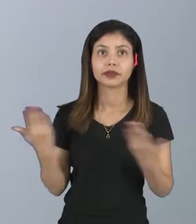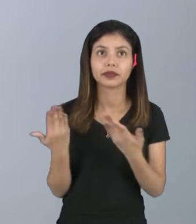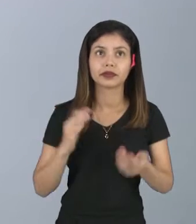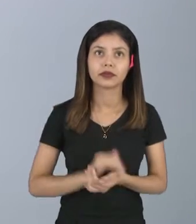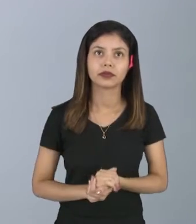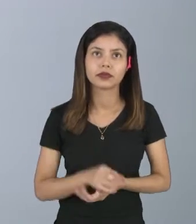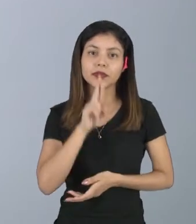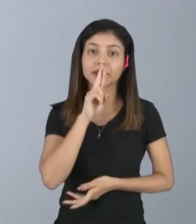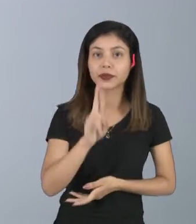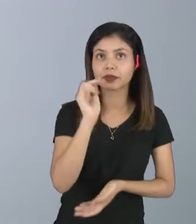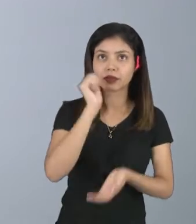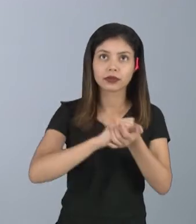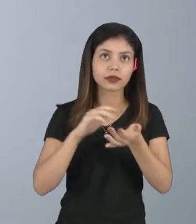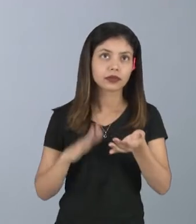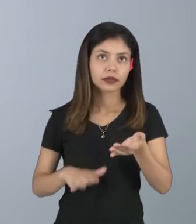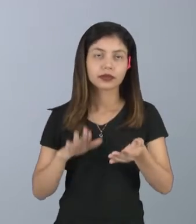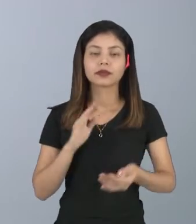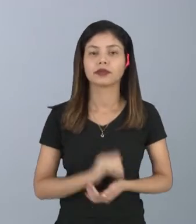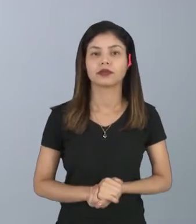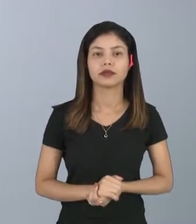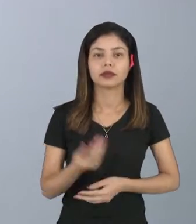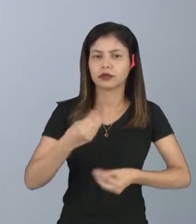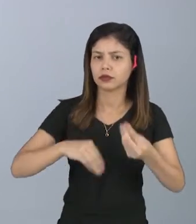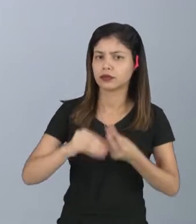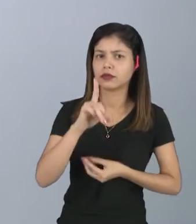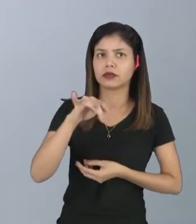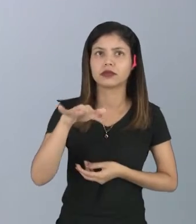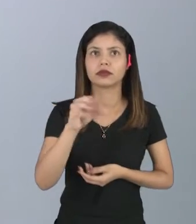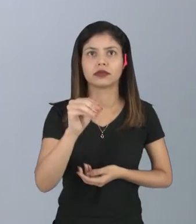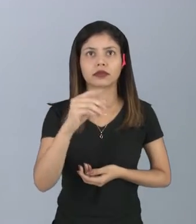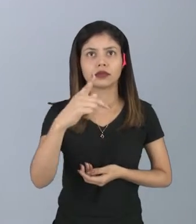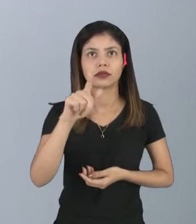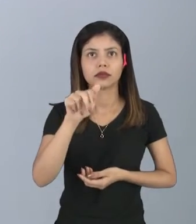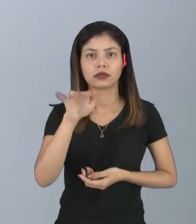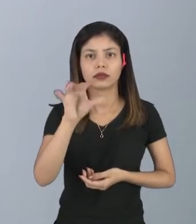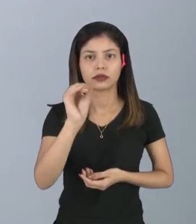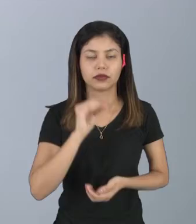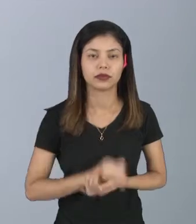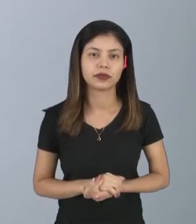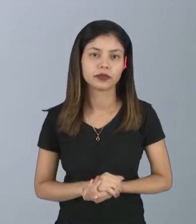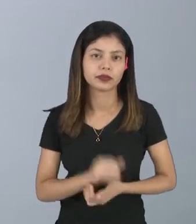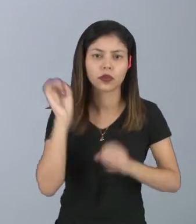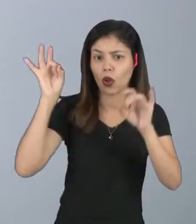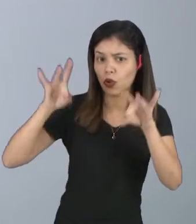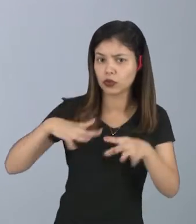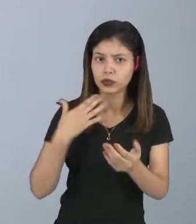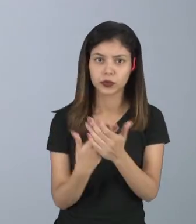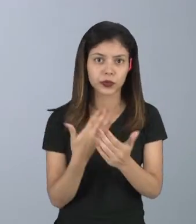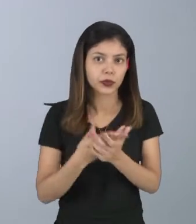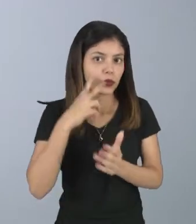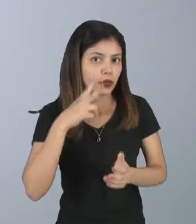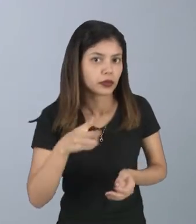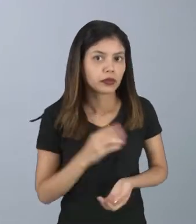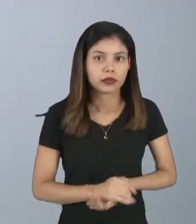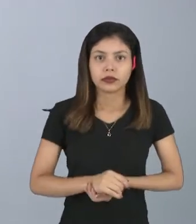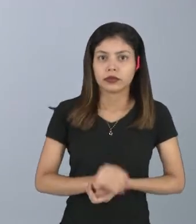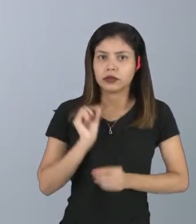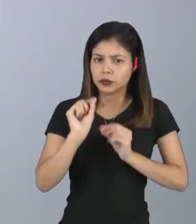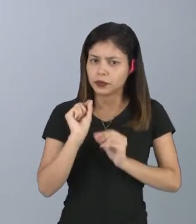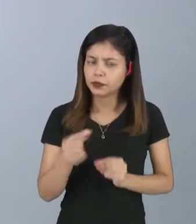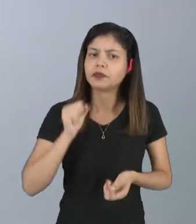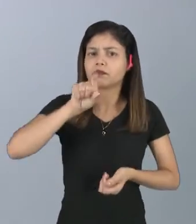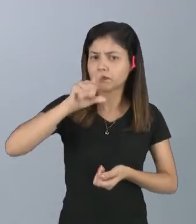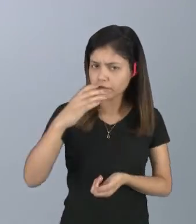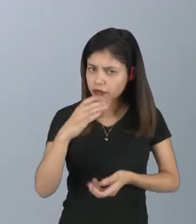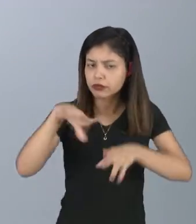hoje é sobre a resolução de exercícios que envolvem diagonais de um polígono, certo? Na última aula nós vimos o que é um polígono, como é